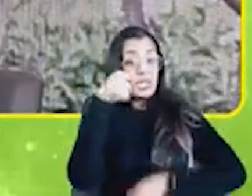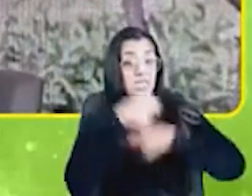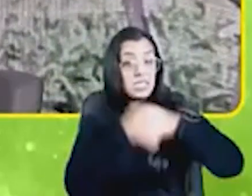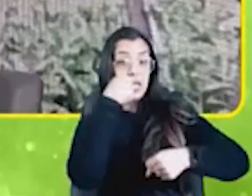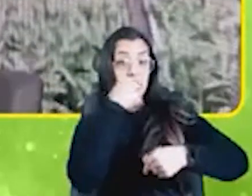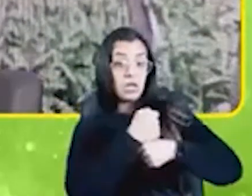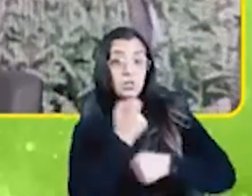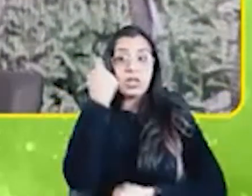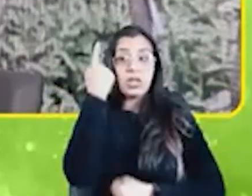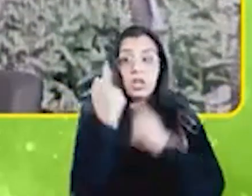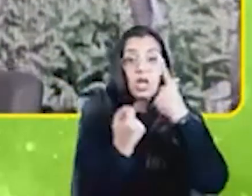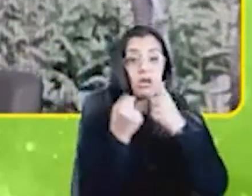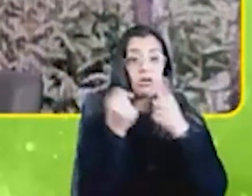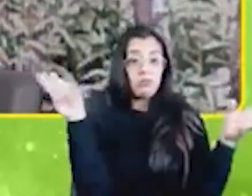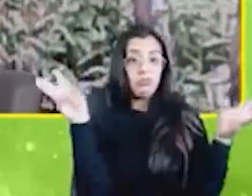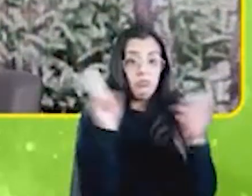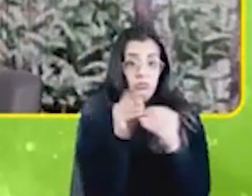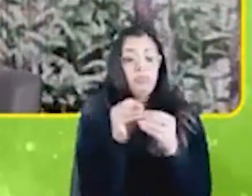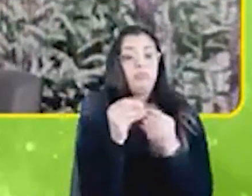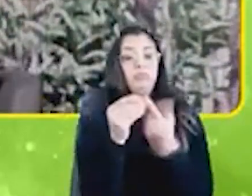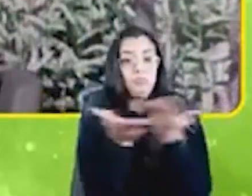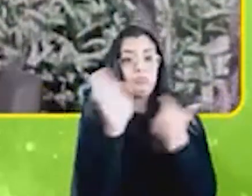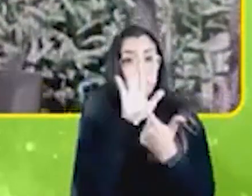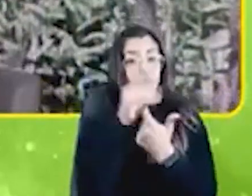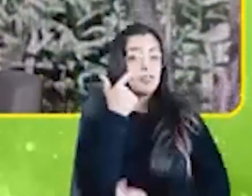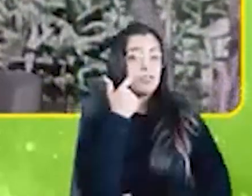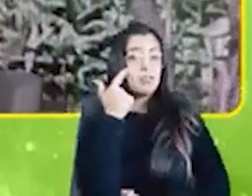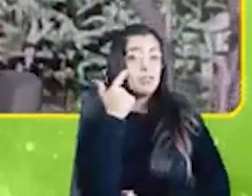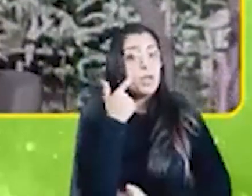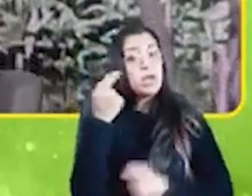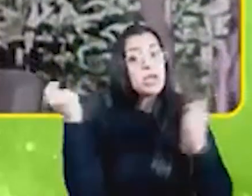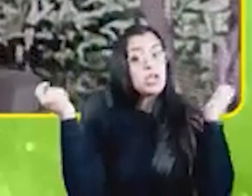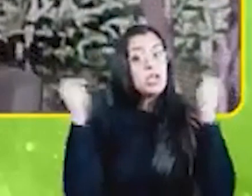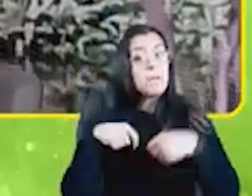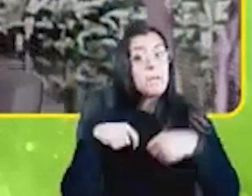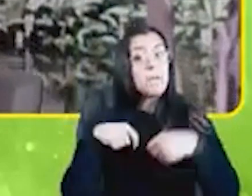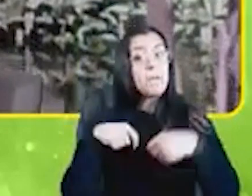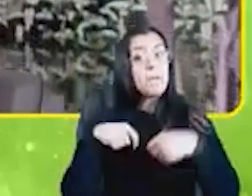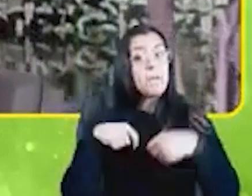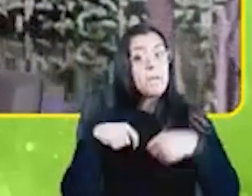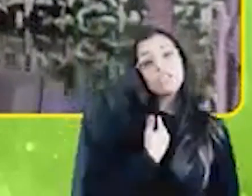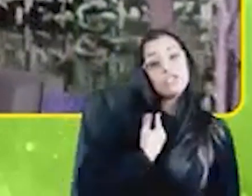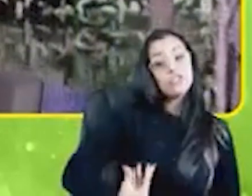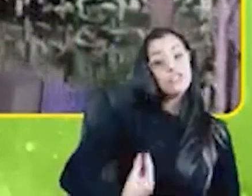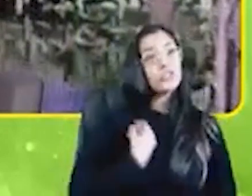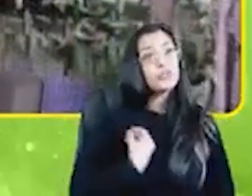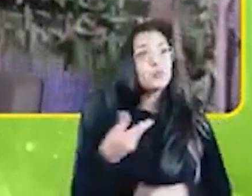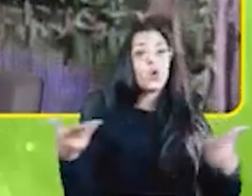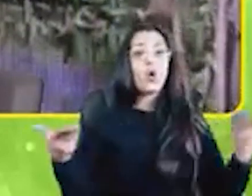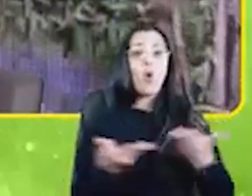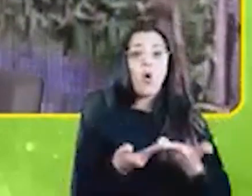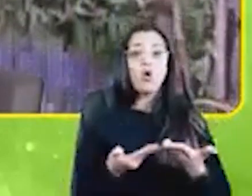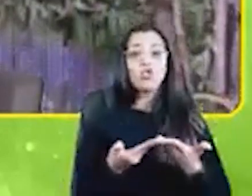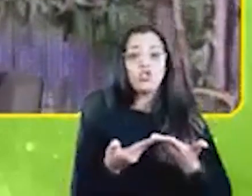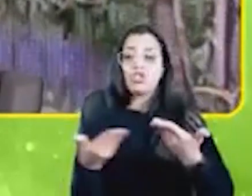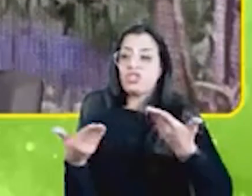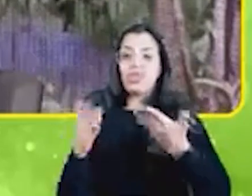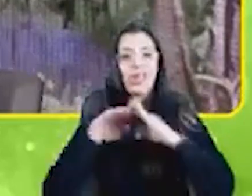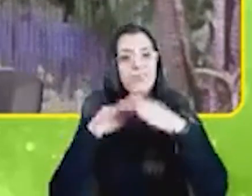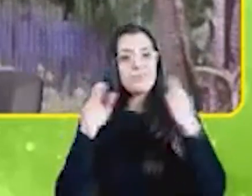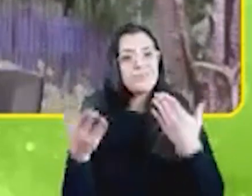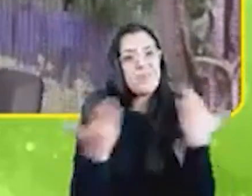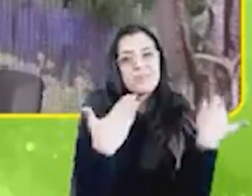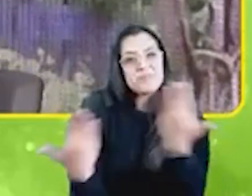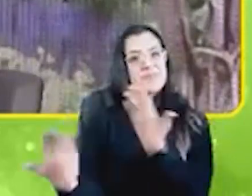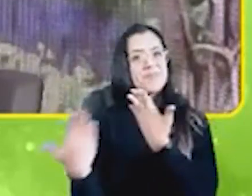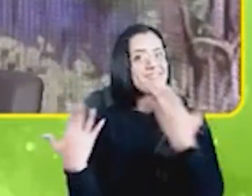situações que uma série nesse ano como que possibilitaram que a gente tivesse aqui hoje com esse estande lindo com podendo anunciar uma